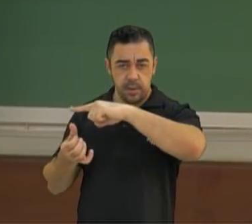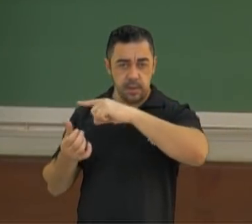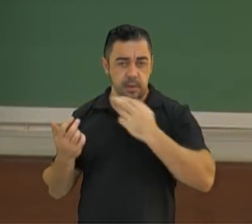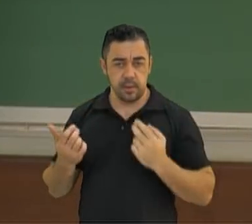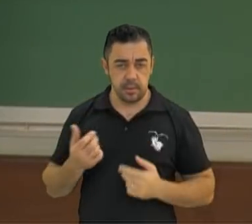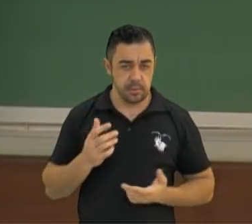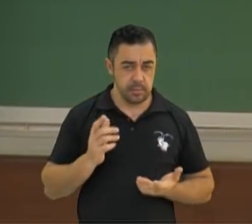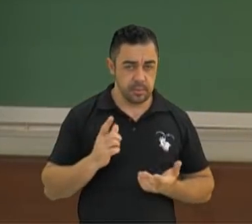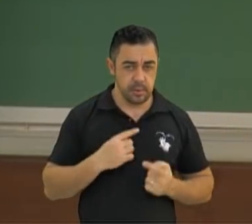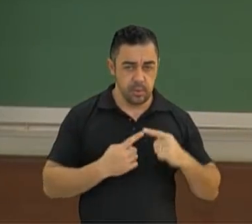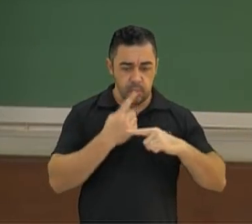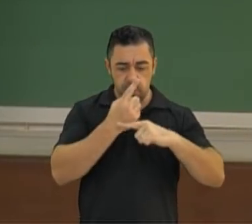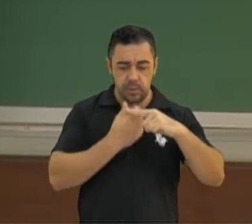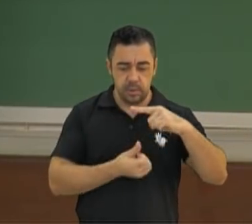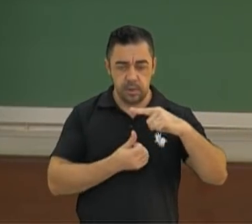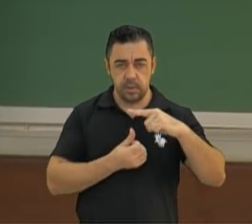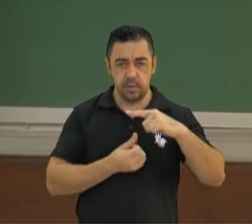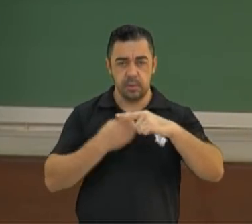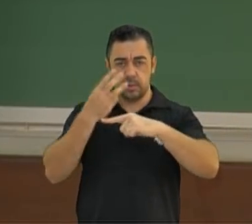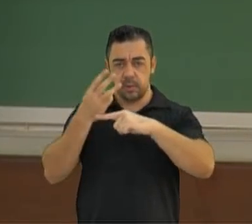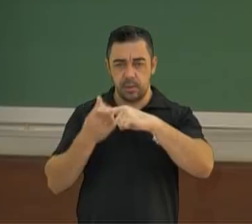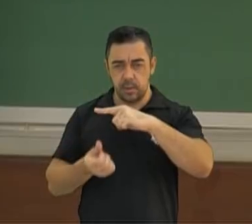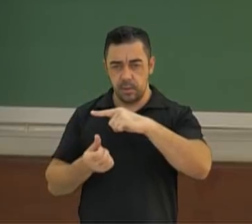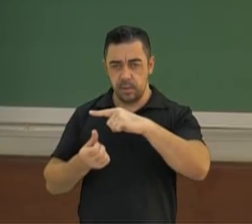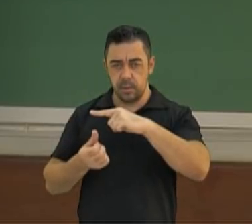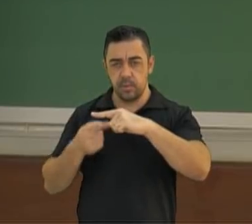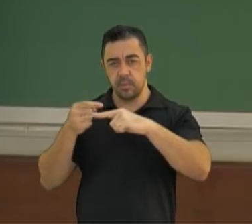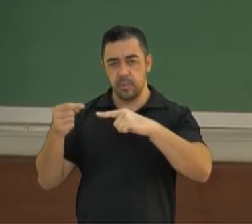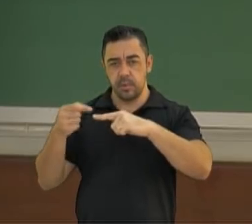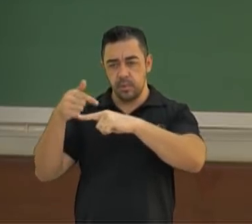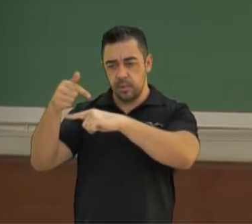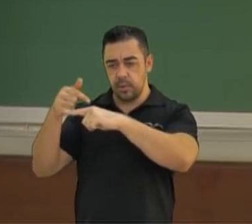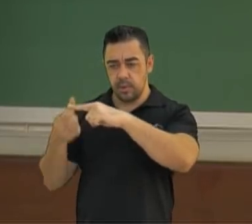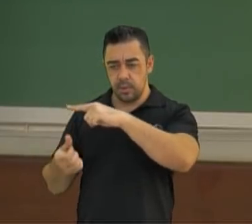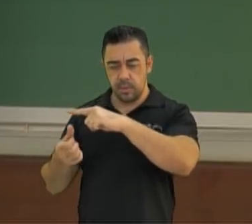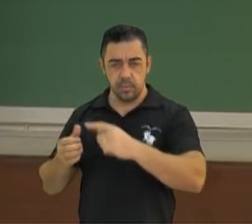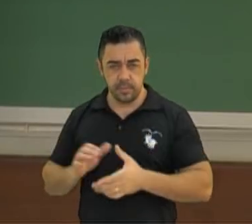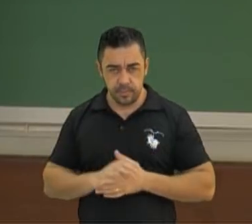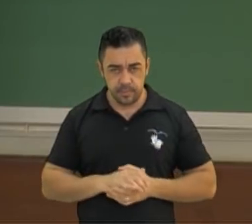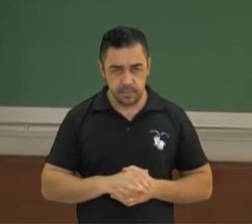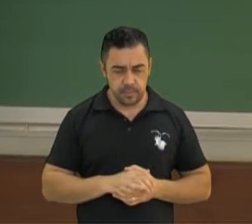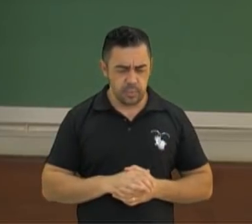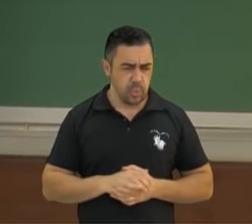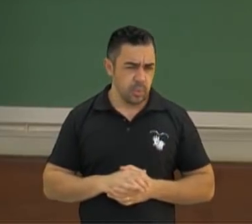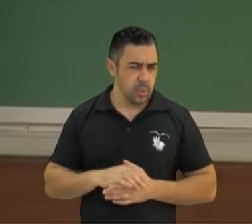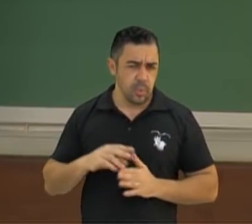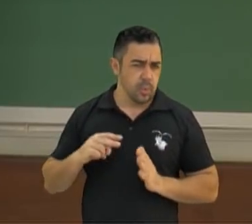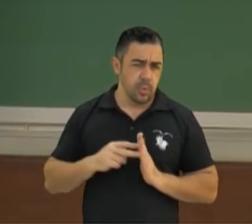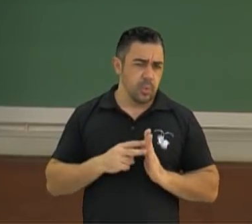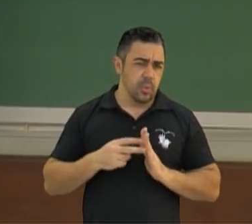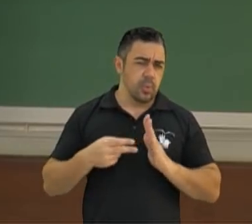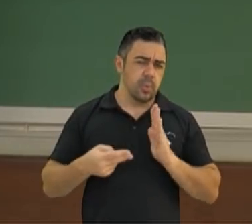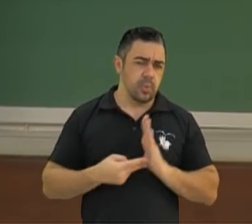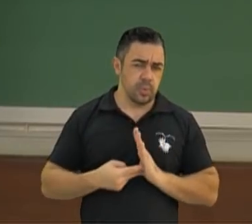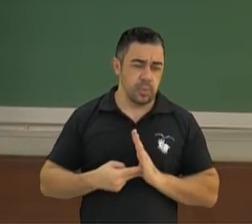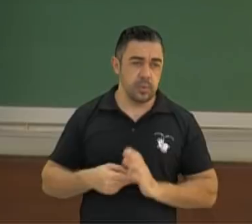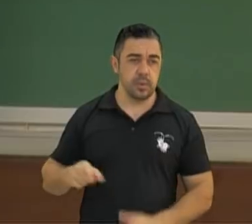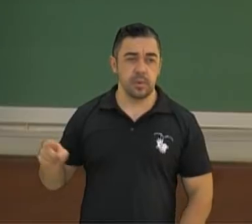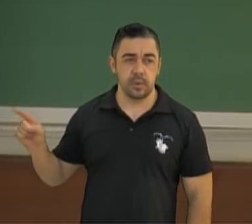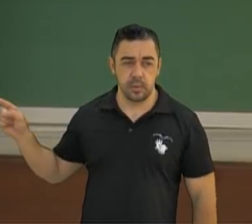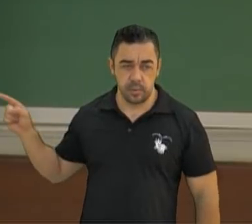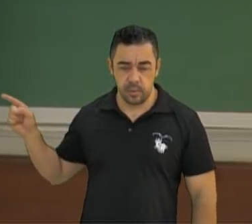tenho 1/6 mais 3/6 menos 7/6. O que a professora fez? A